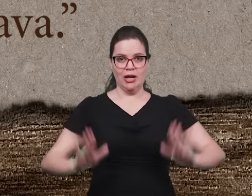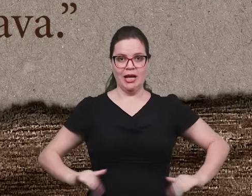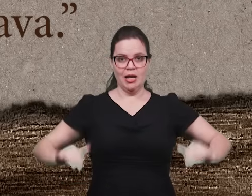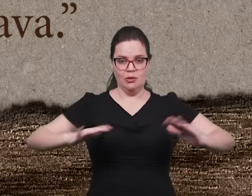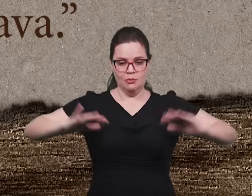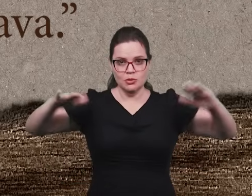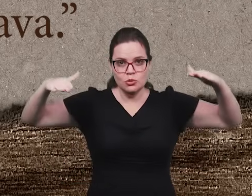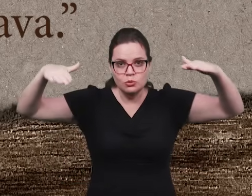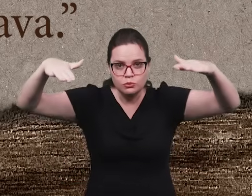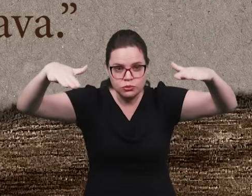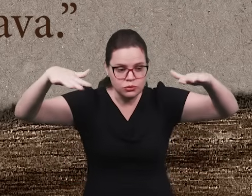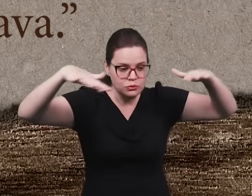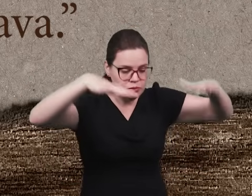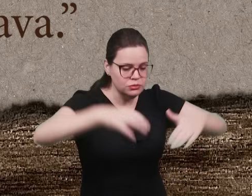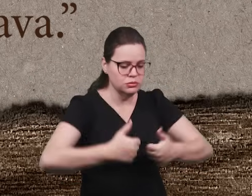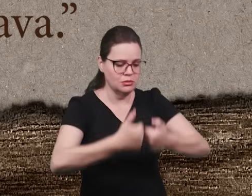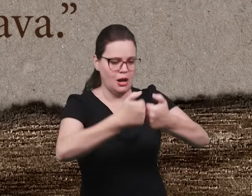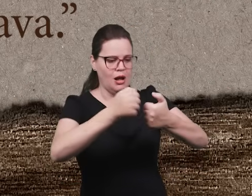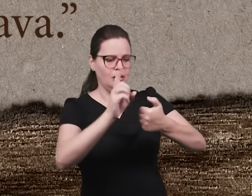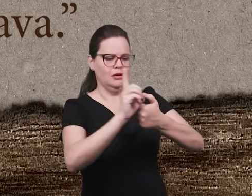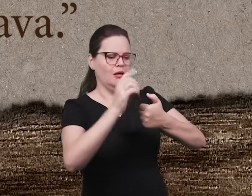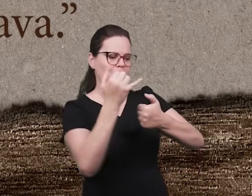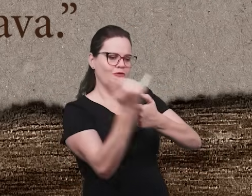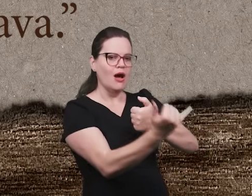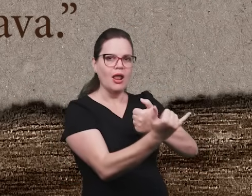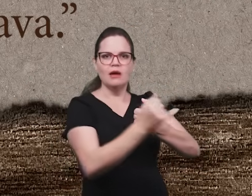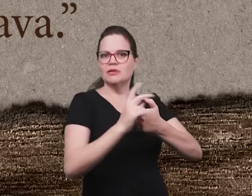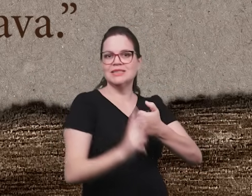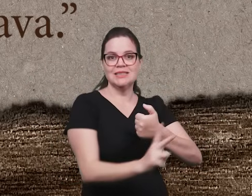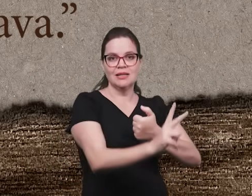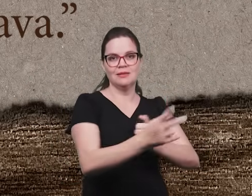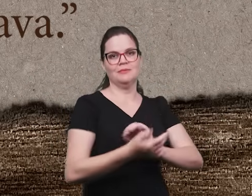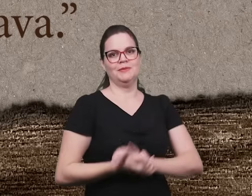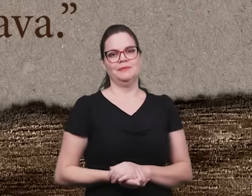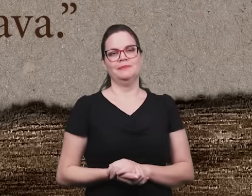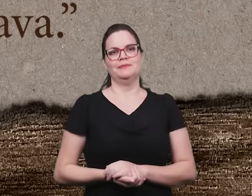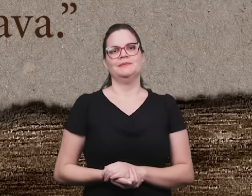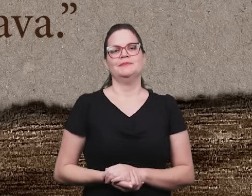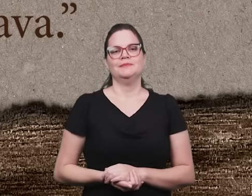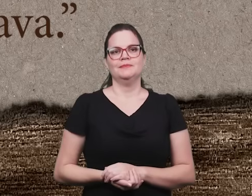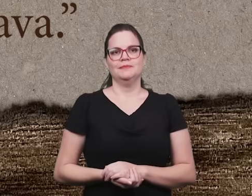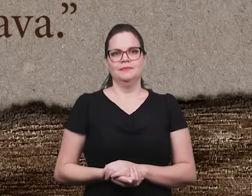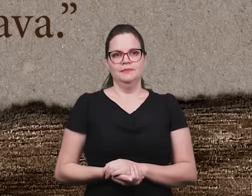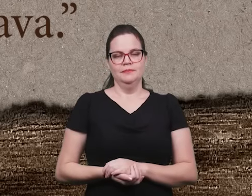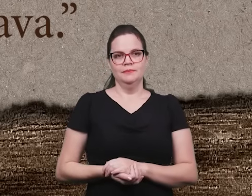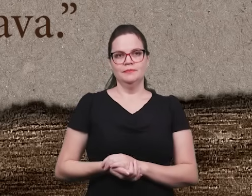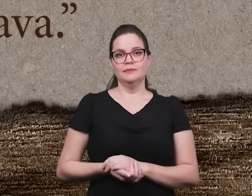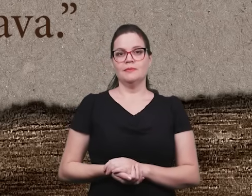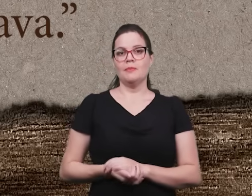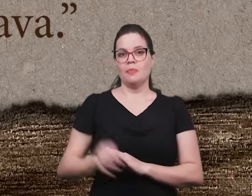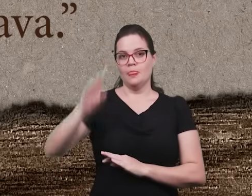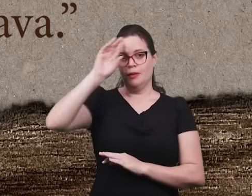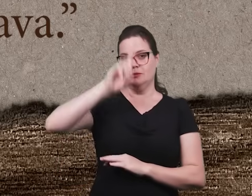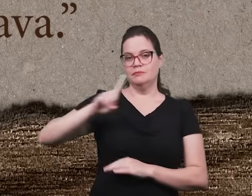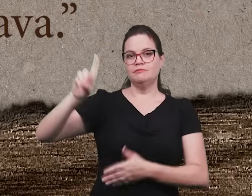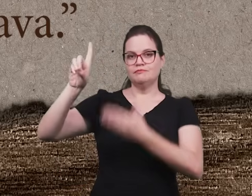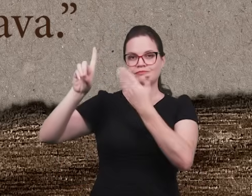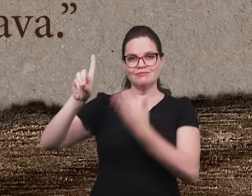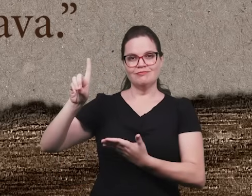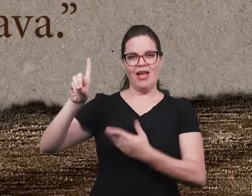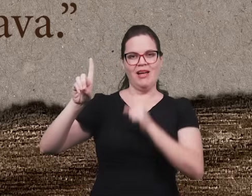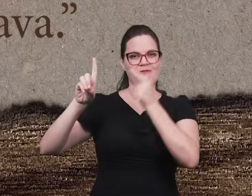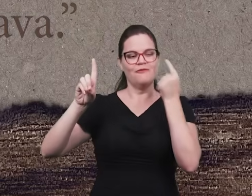querubins. Assim com ele falava. O Deus vivo aceitou aquele